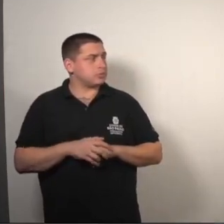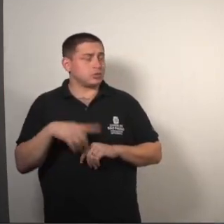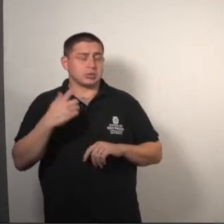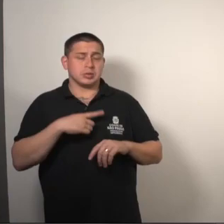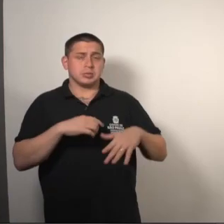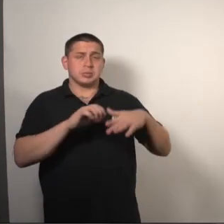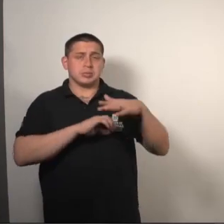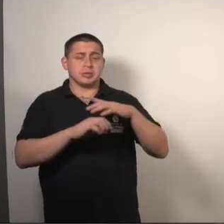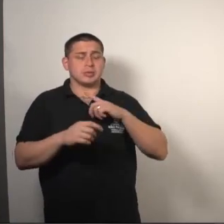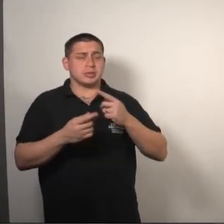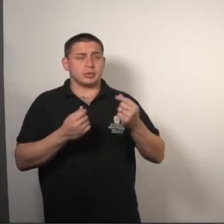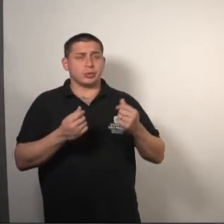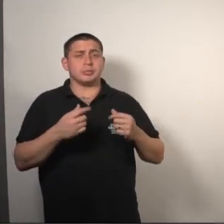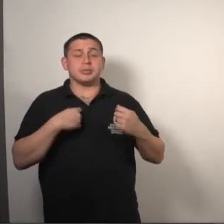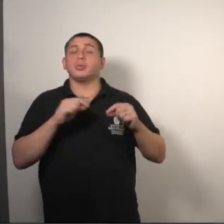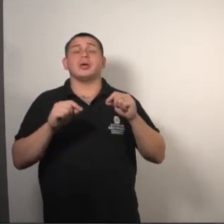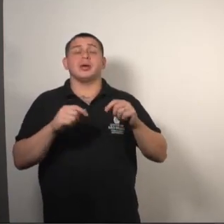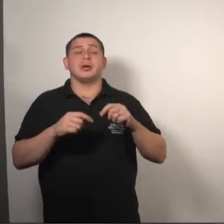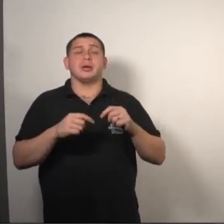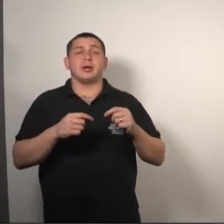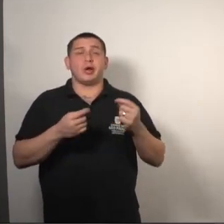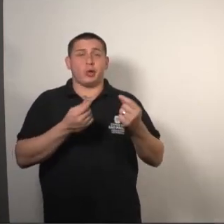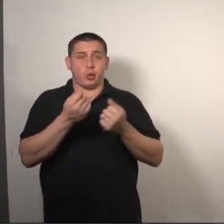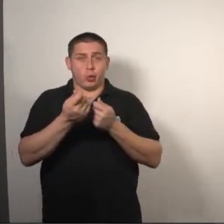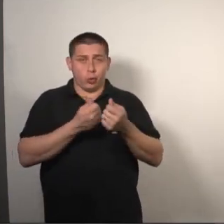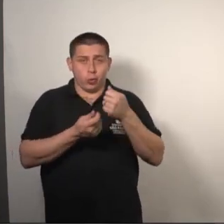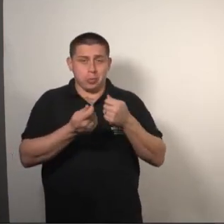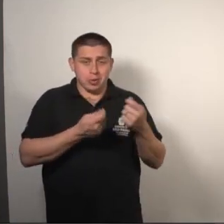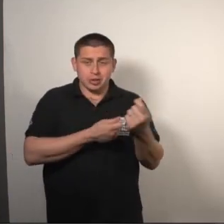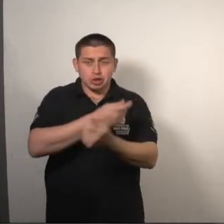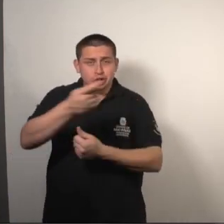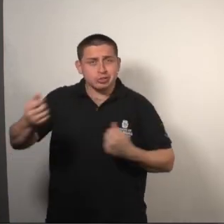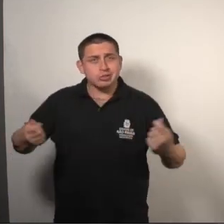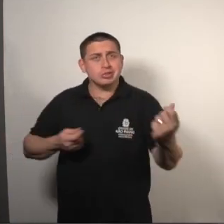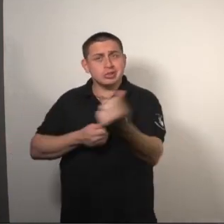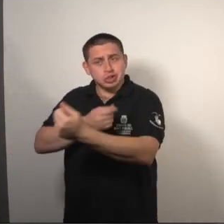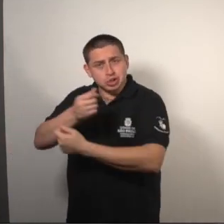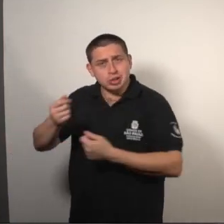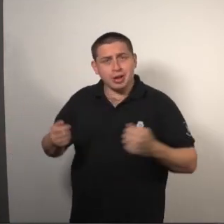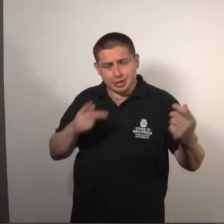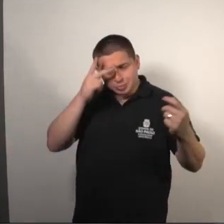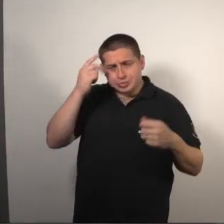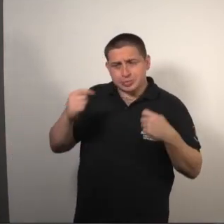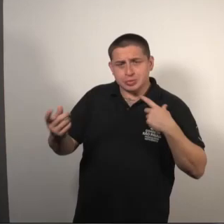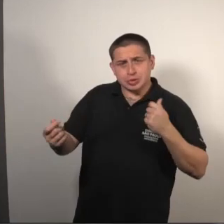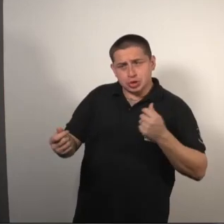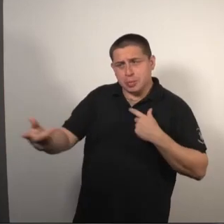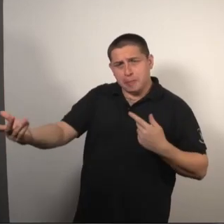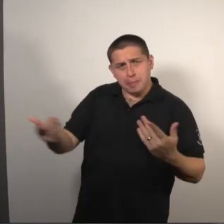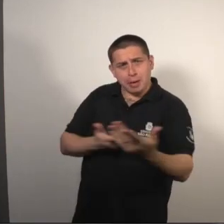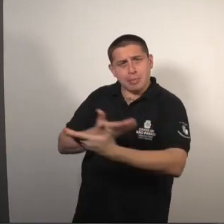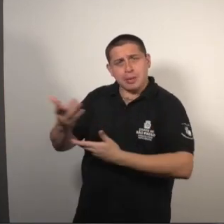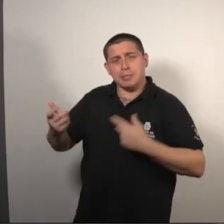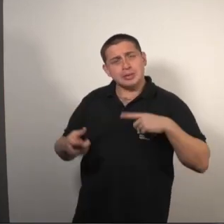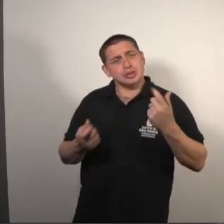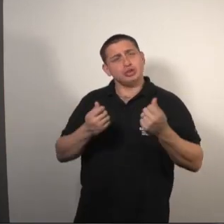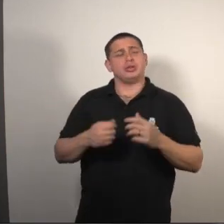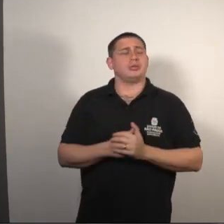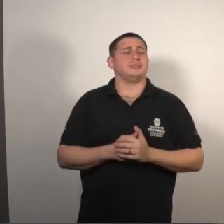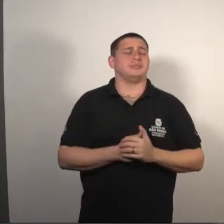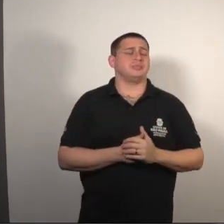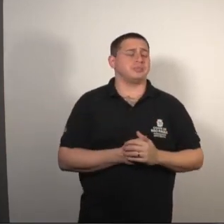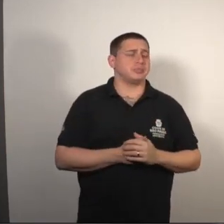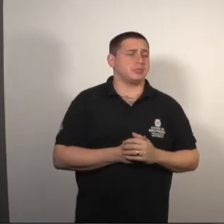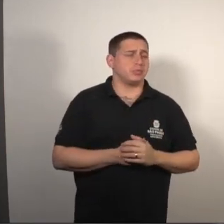para São Paulo, estamos fazendo a economia girar, e aí, evidentemente, você tem esse círculo muito positivo. Mas, dando